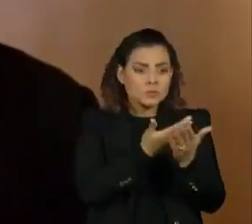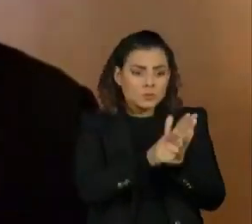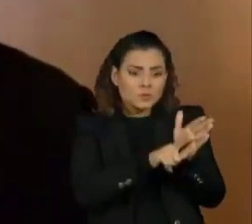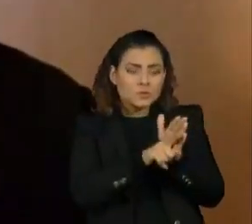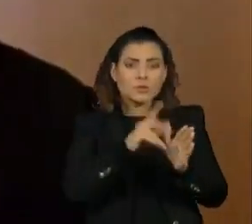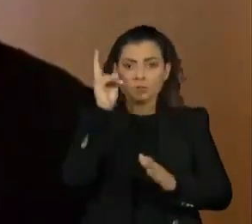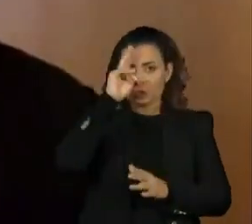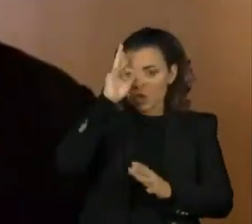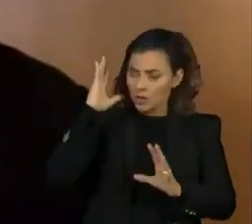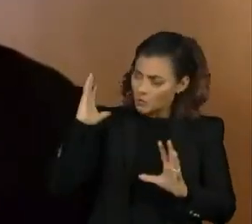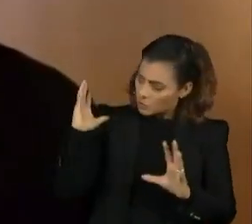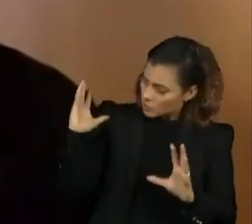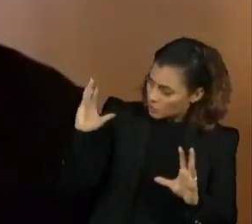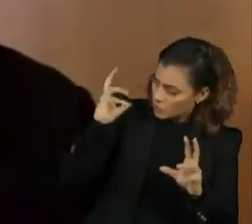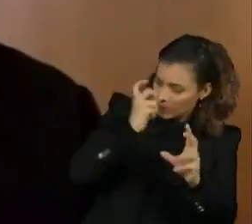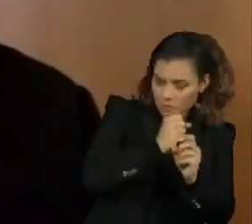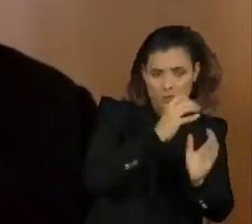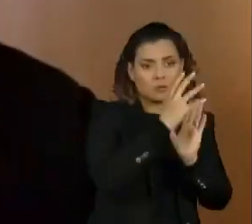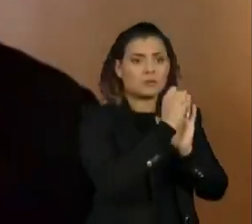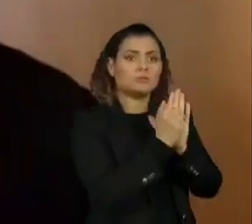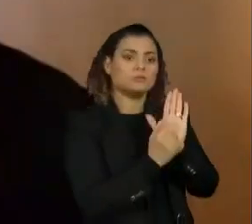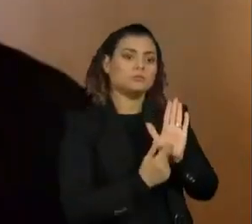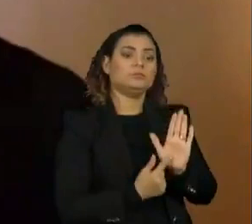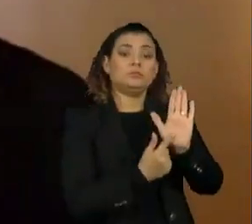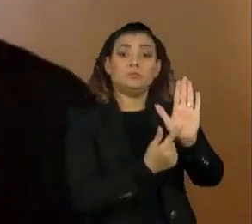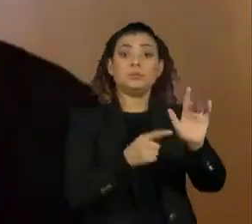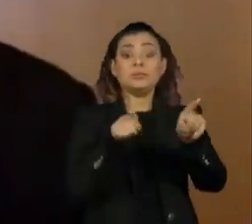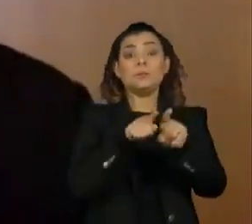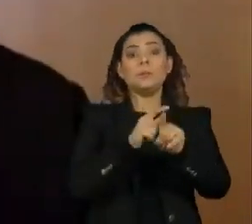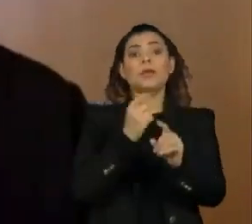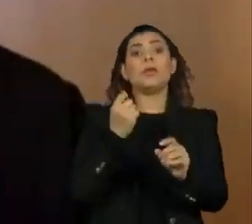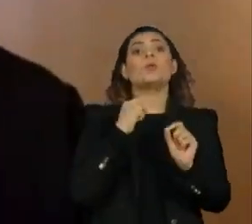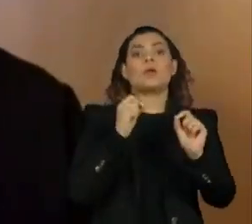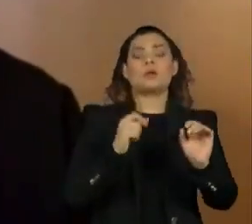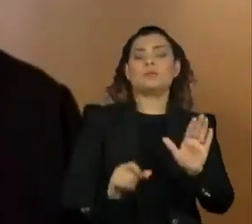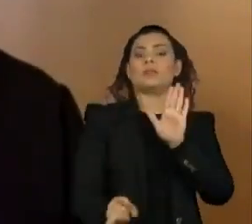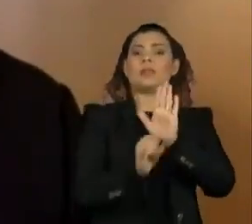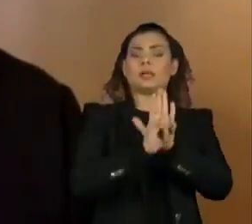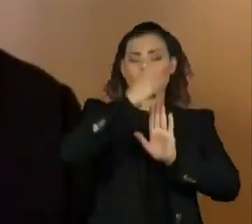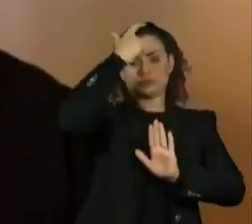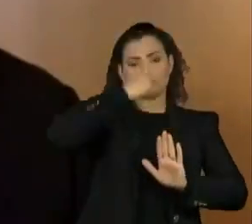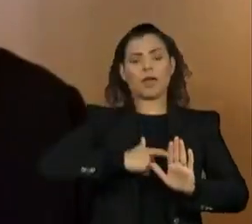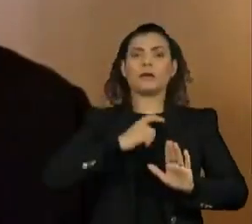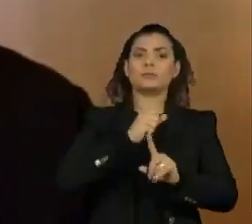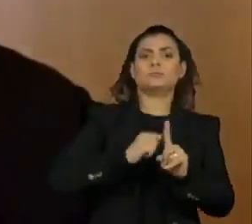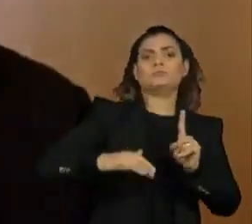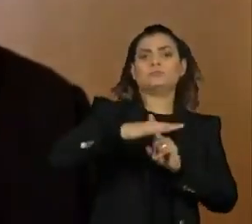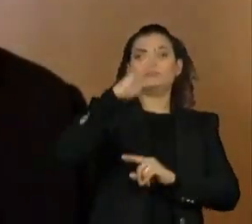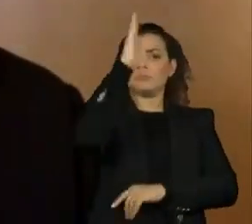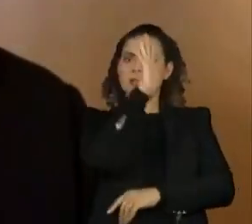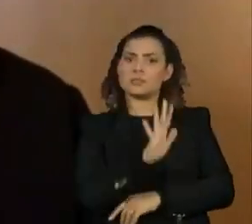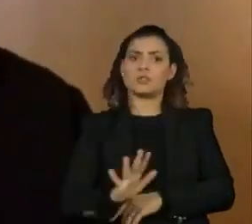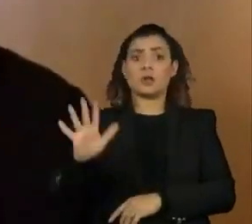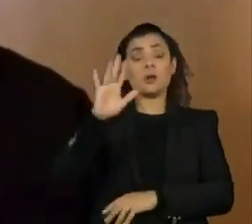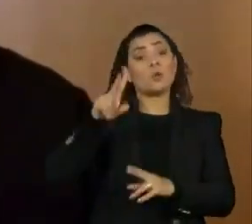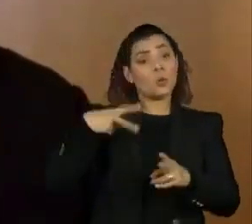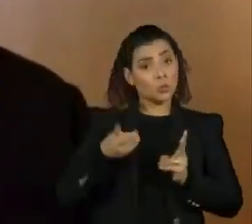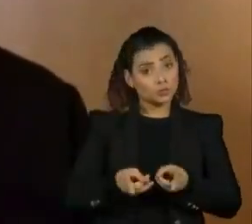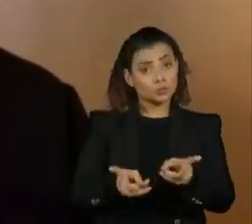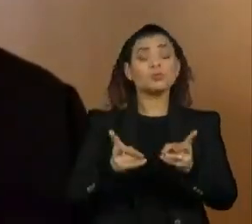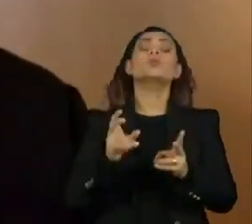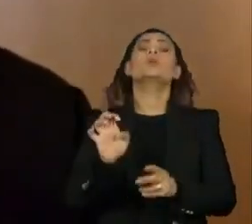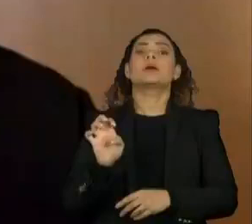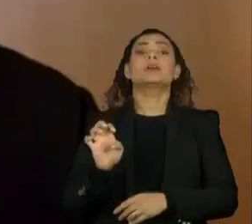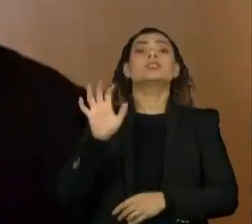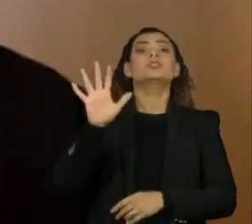história, de narrar, de interpretar e, portanto, também de construir uma identidade nacional com base nisso. E continuou no Estado Novo,